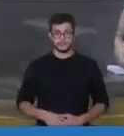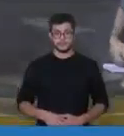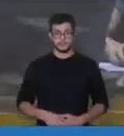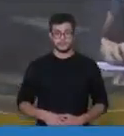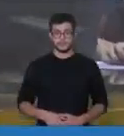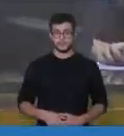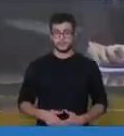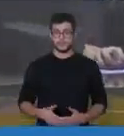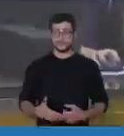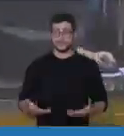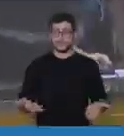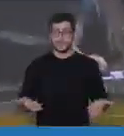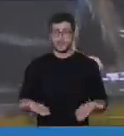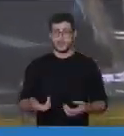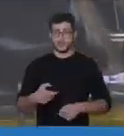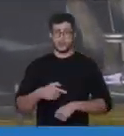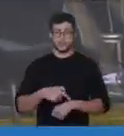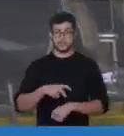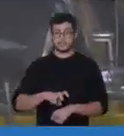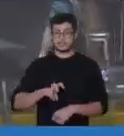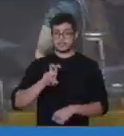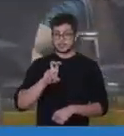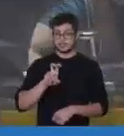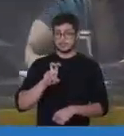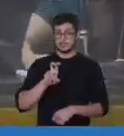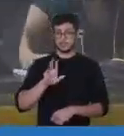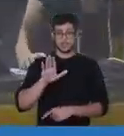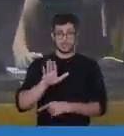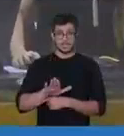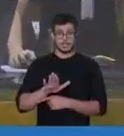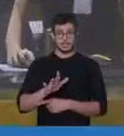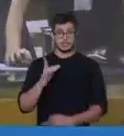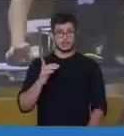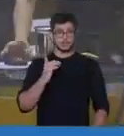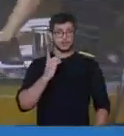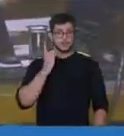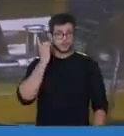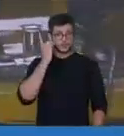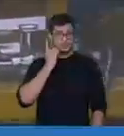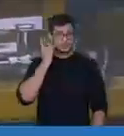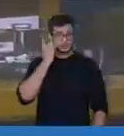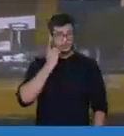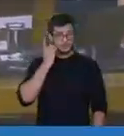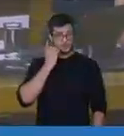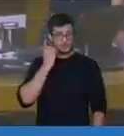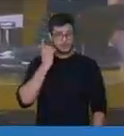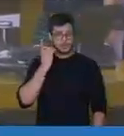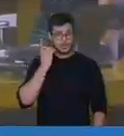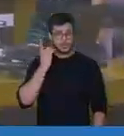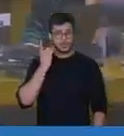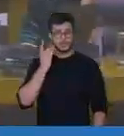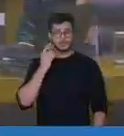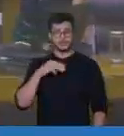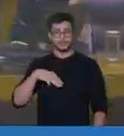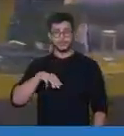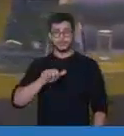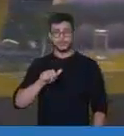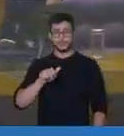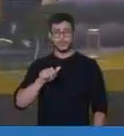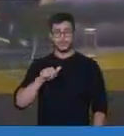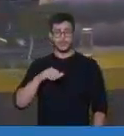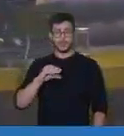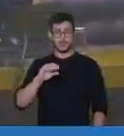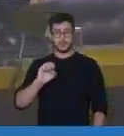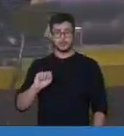5h10, deputado Marcos Pereira, do Republicanos de São Paulo, primeiro vice-presidente da Câmara dos Deputados e, como tal,